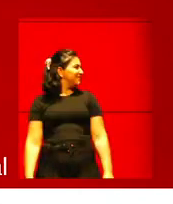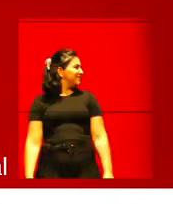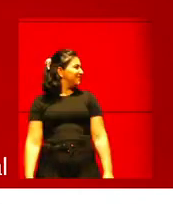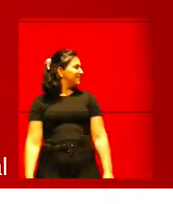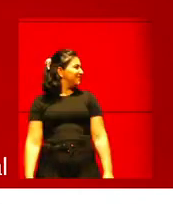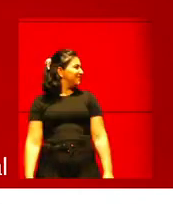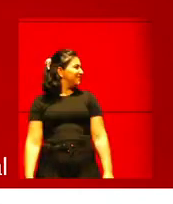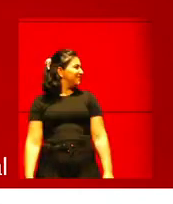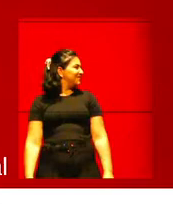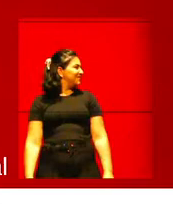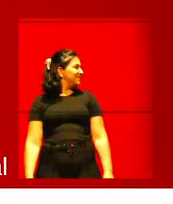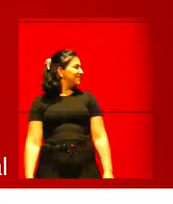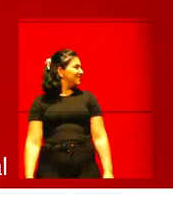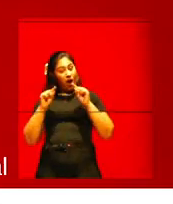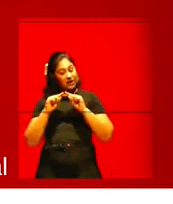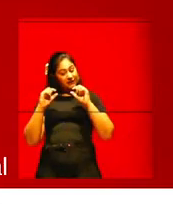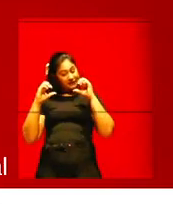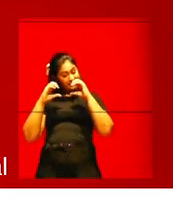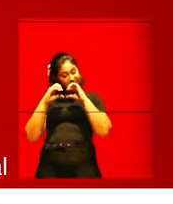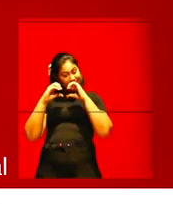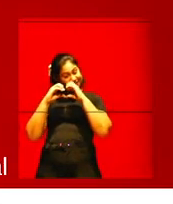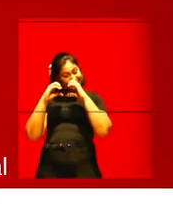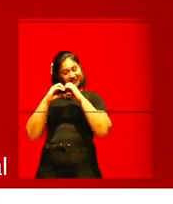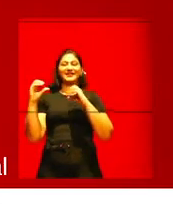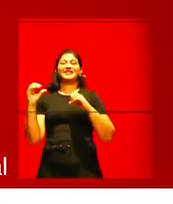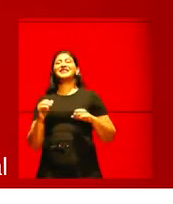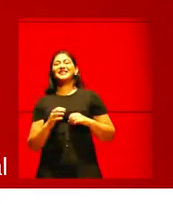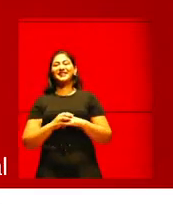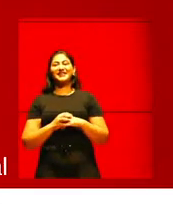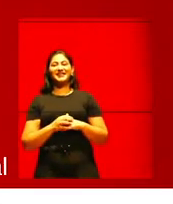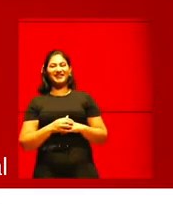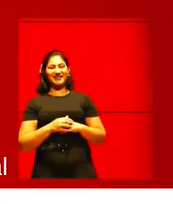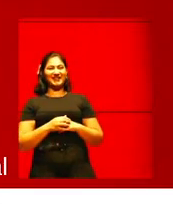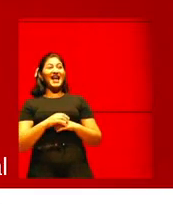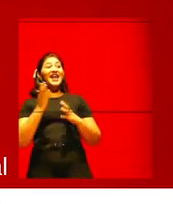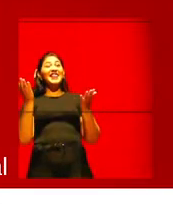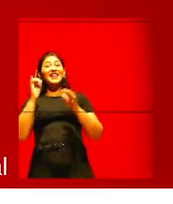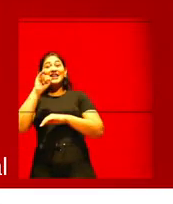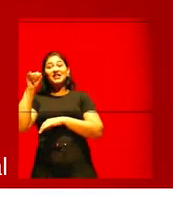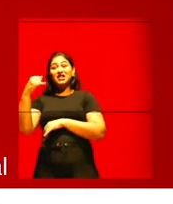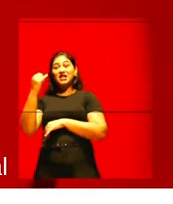coraçãozinho, bora lá. Estão filmando vocês, ó. Cadê o JBC?